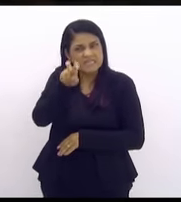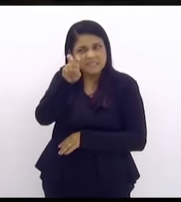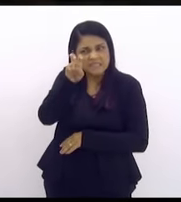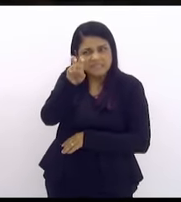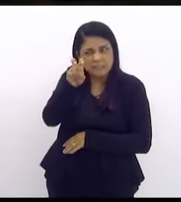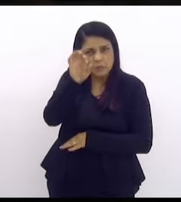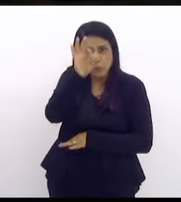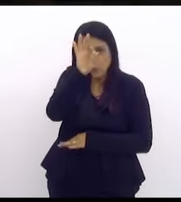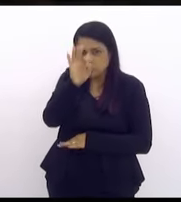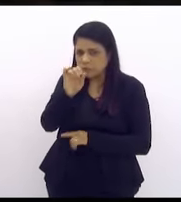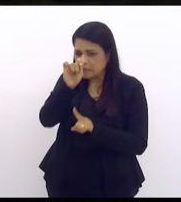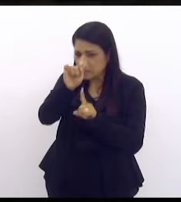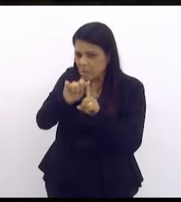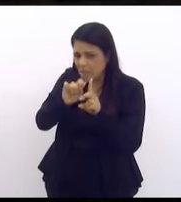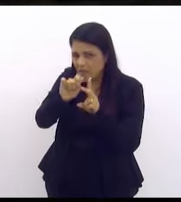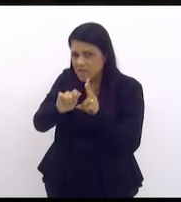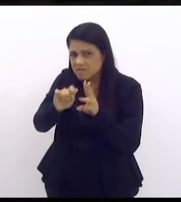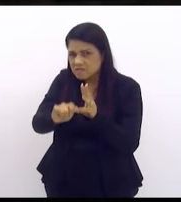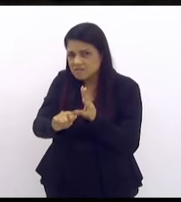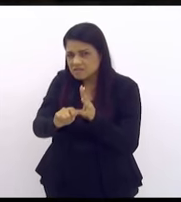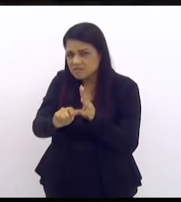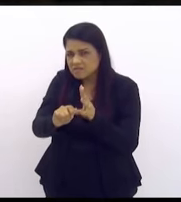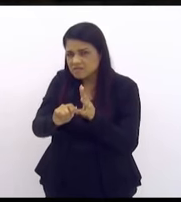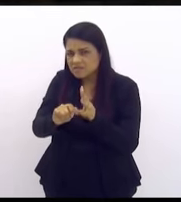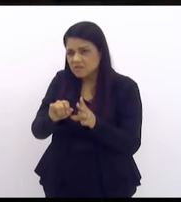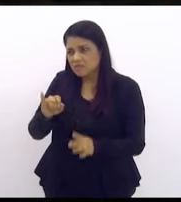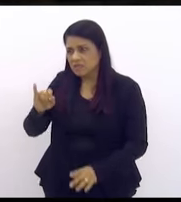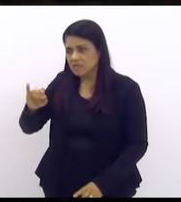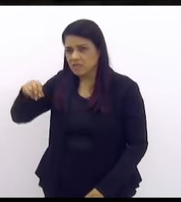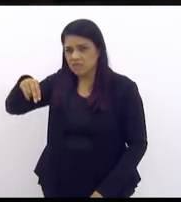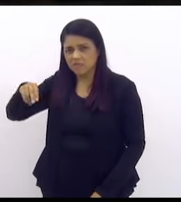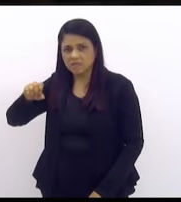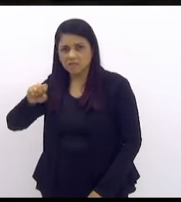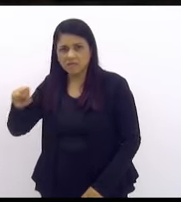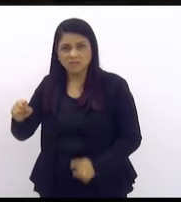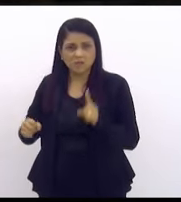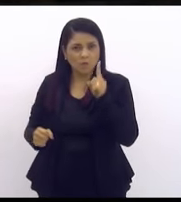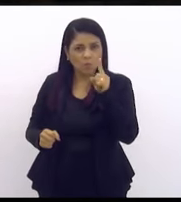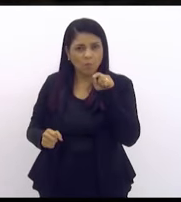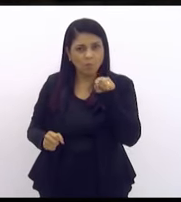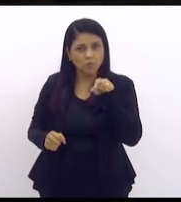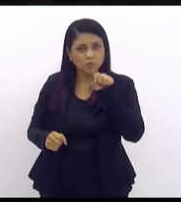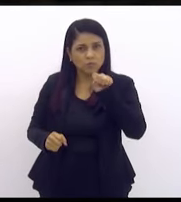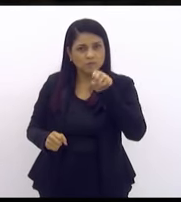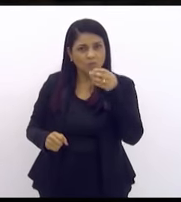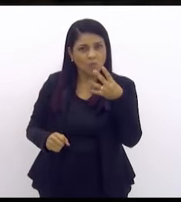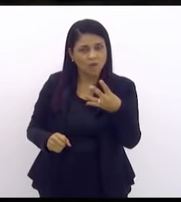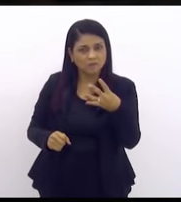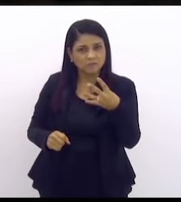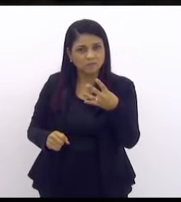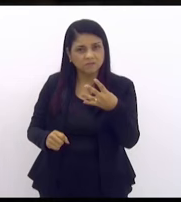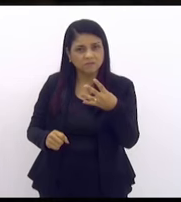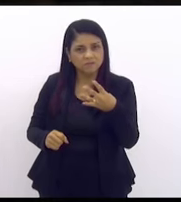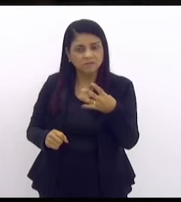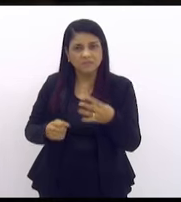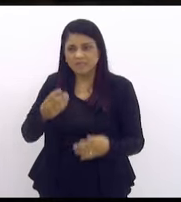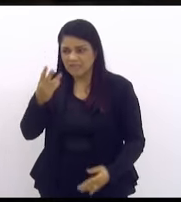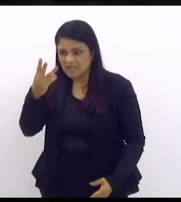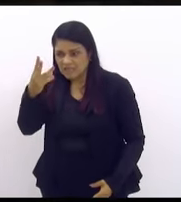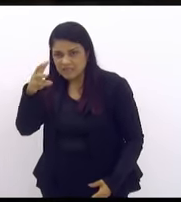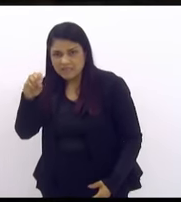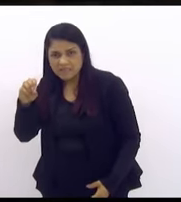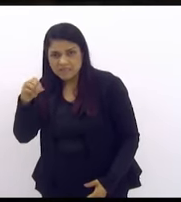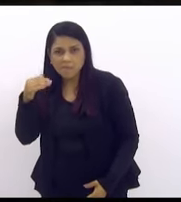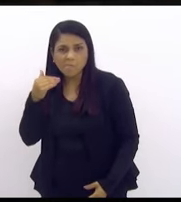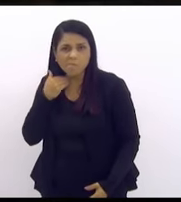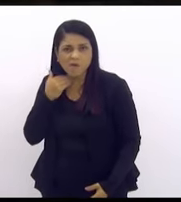5% ao mês. O do INSS, em média, é 1,84%, e esses 30 bancos chegam a dar